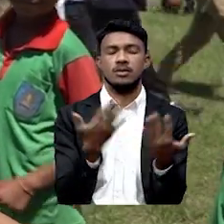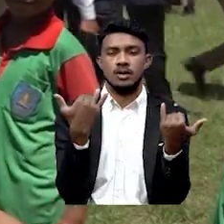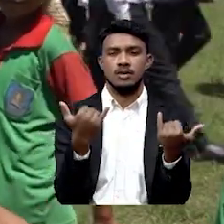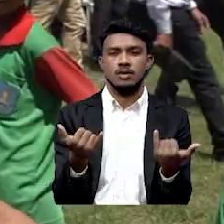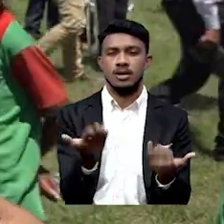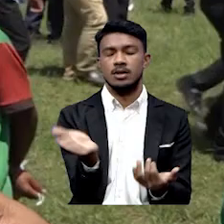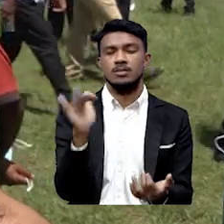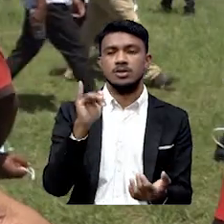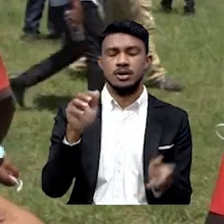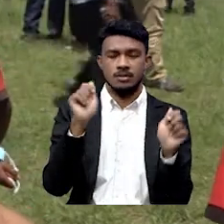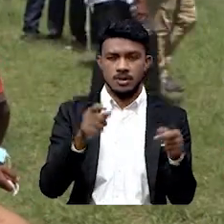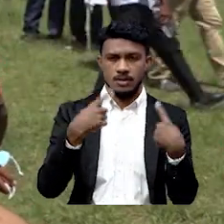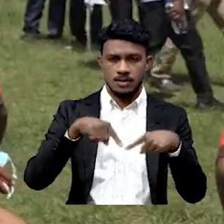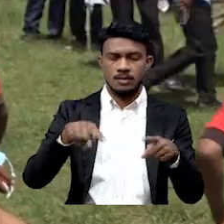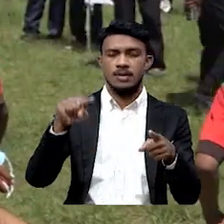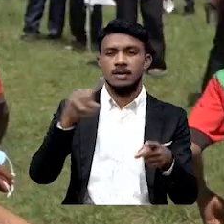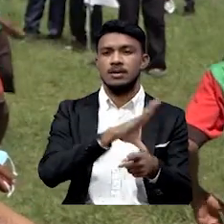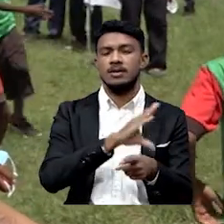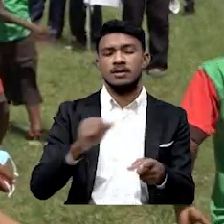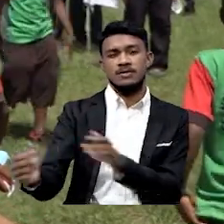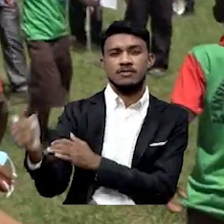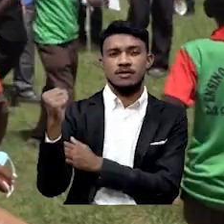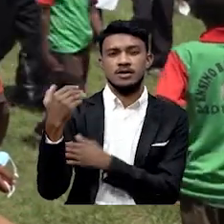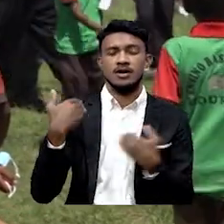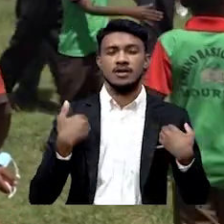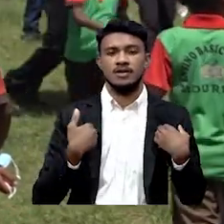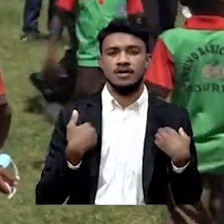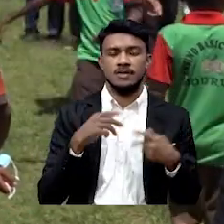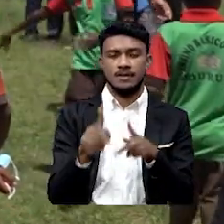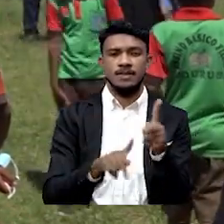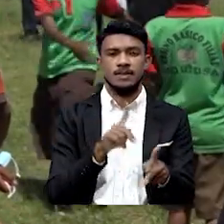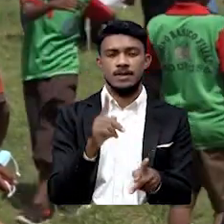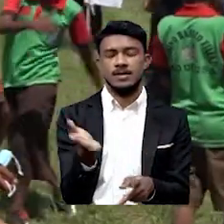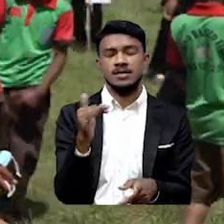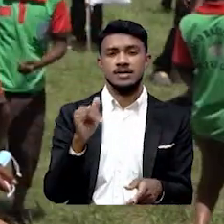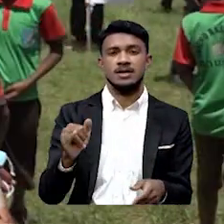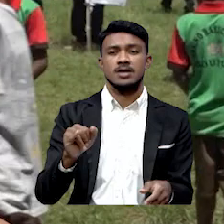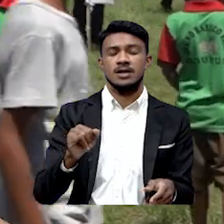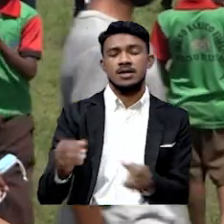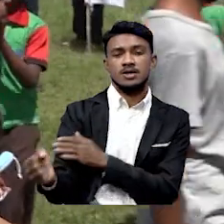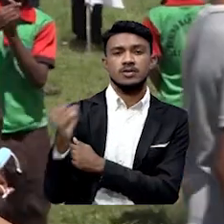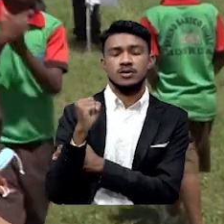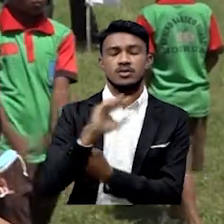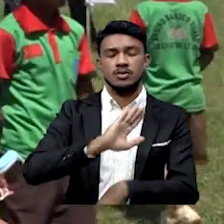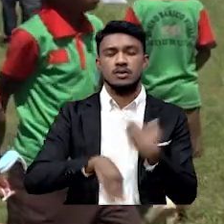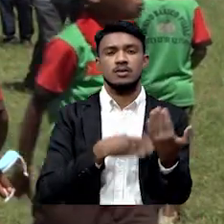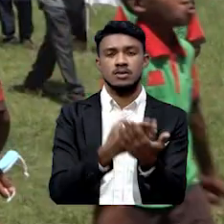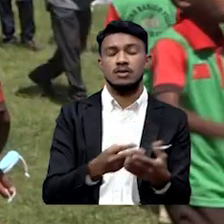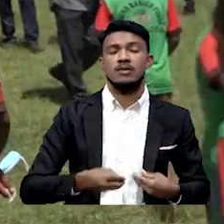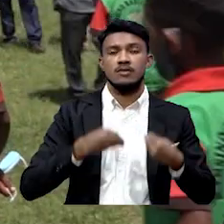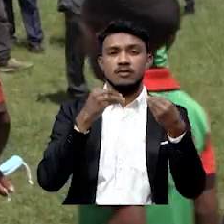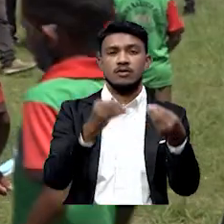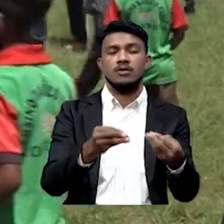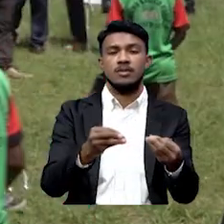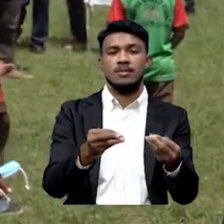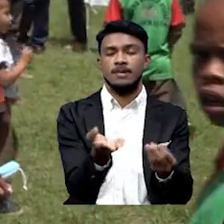boa tira bela sai ba mas be e tu boa tira nina força aí a povo mas be horas né ser ni esforço tomac fona vai tabo tira saiba